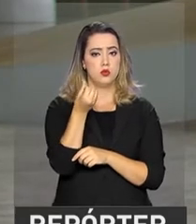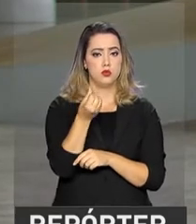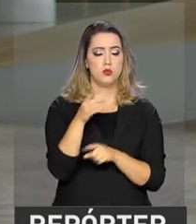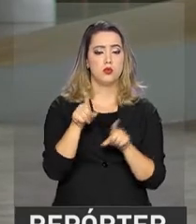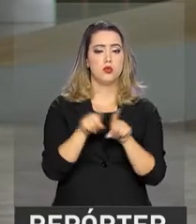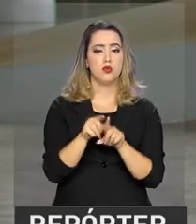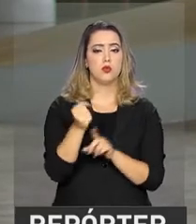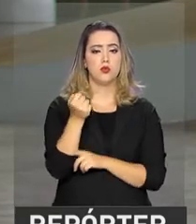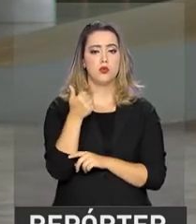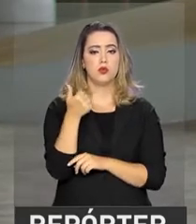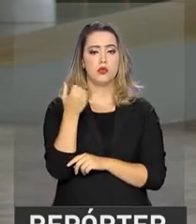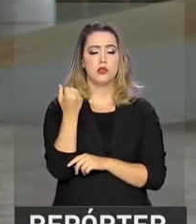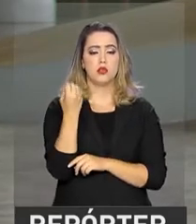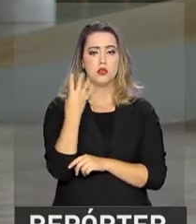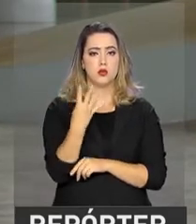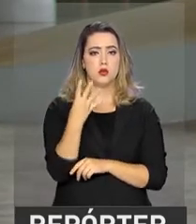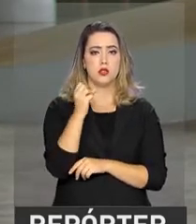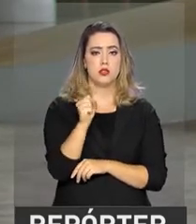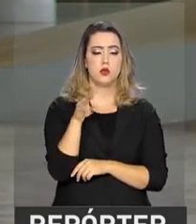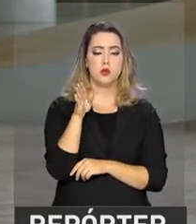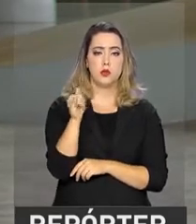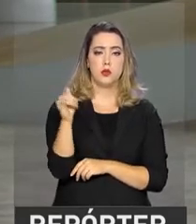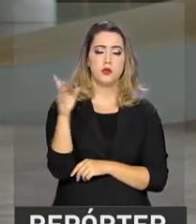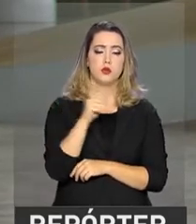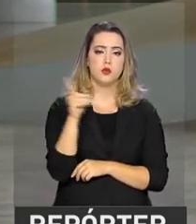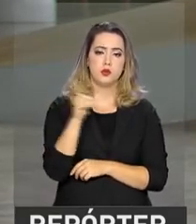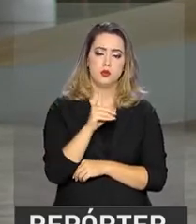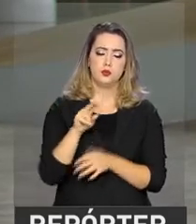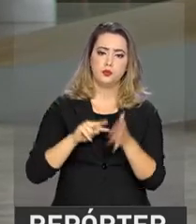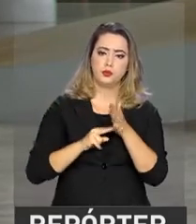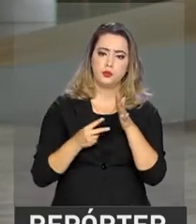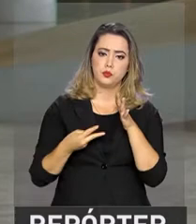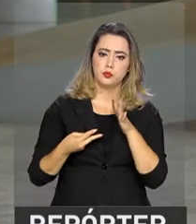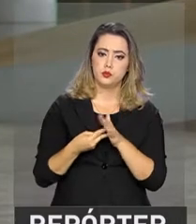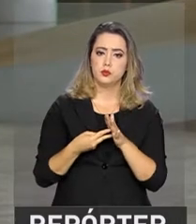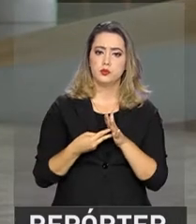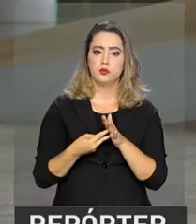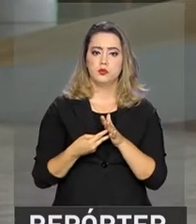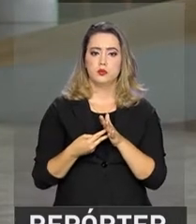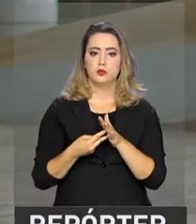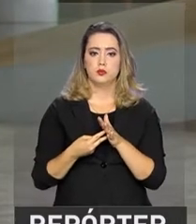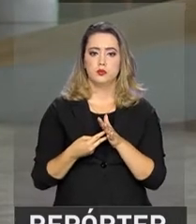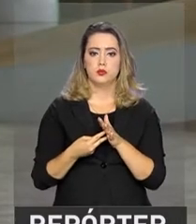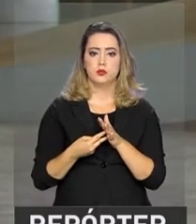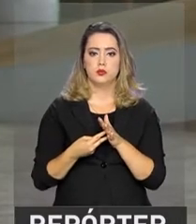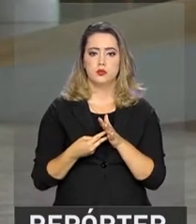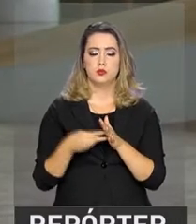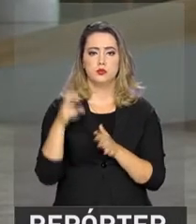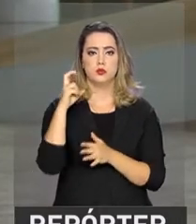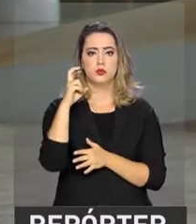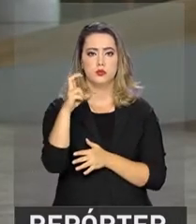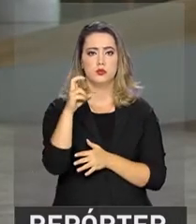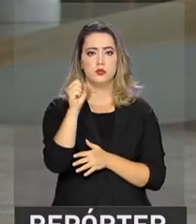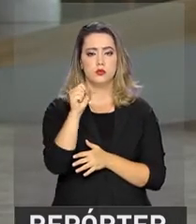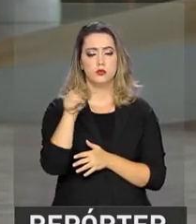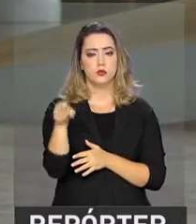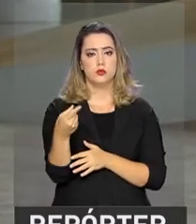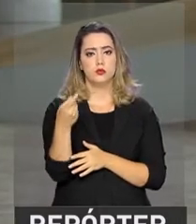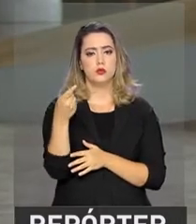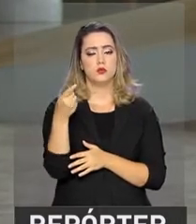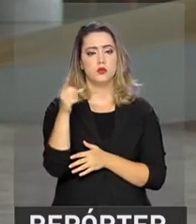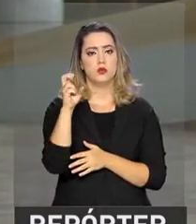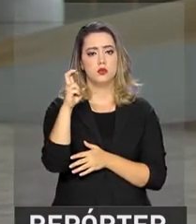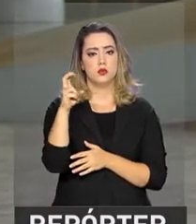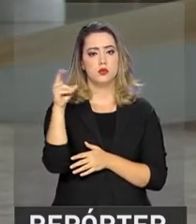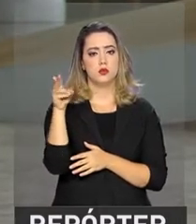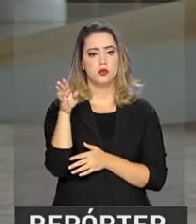48 bilhões de dólares esse saldo de 51 oito e meio bilhões